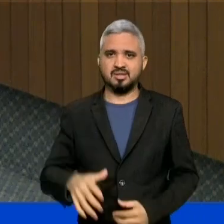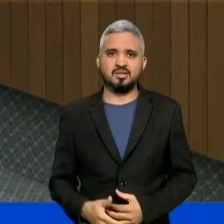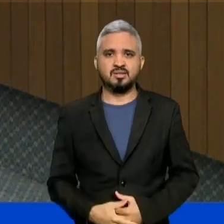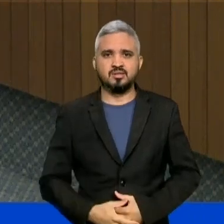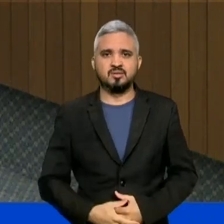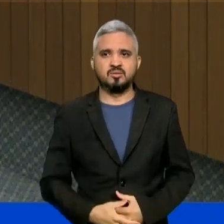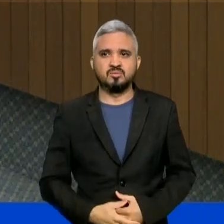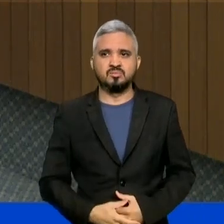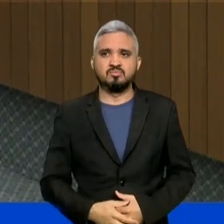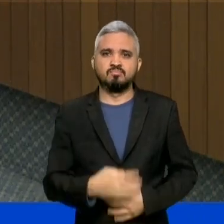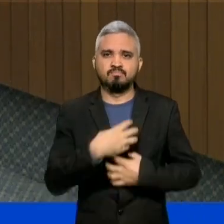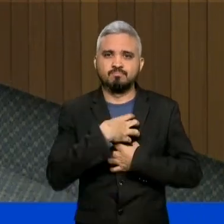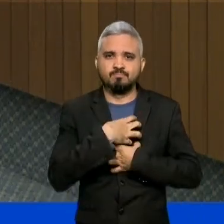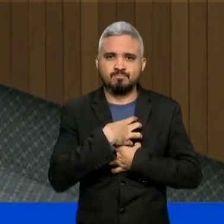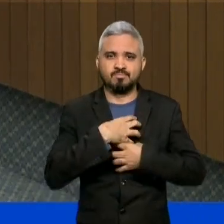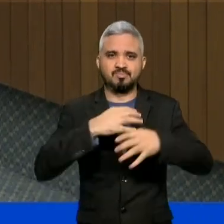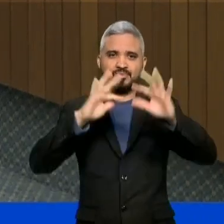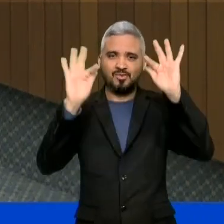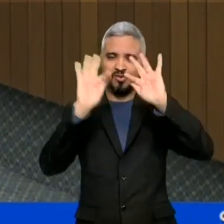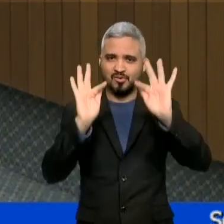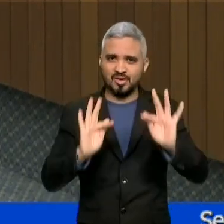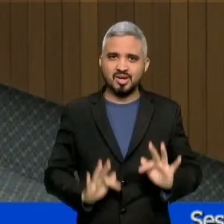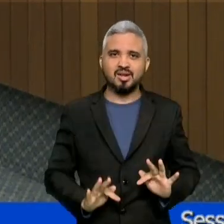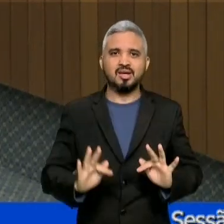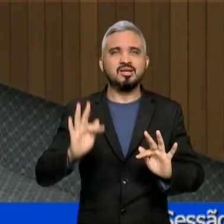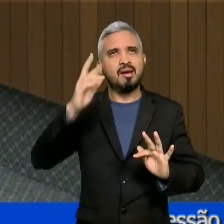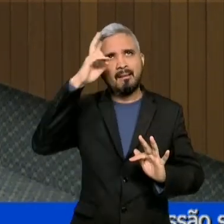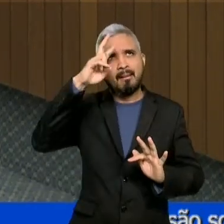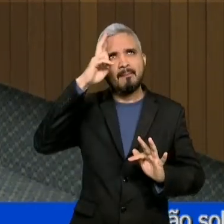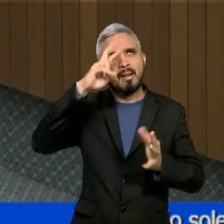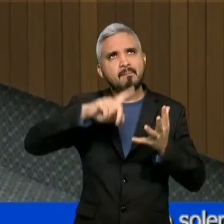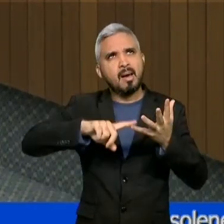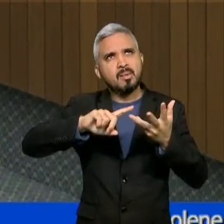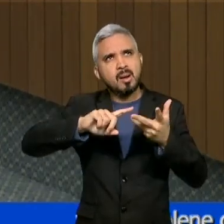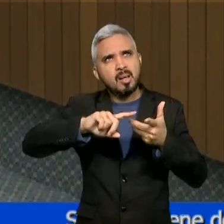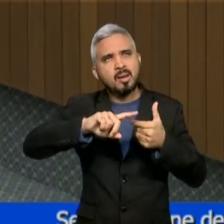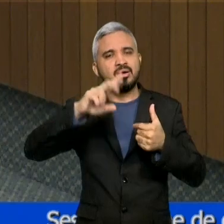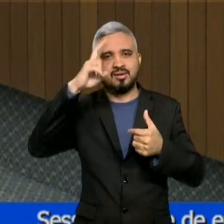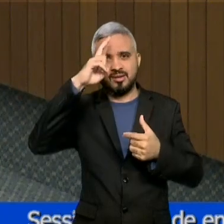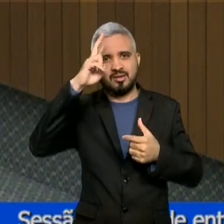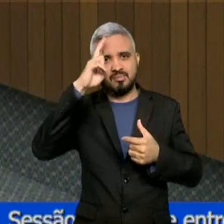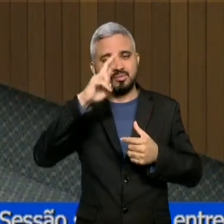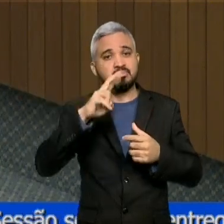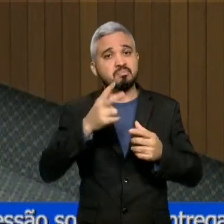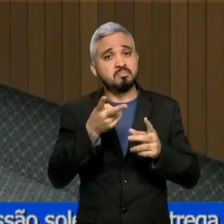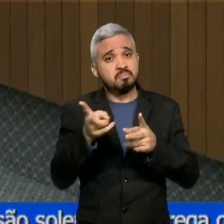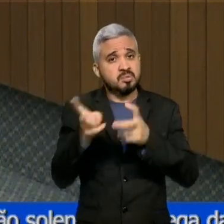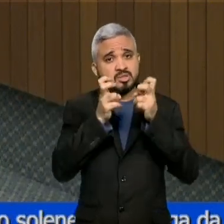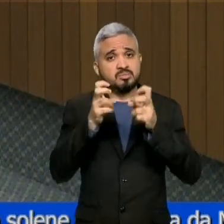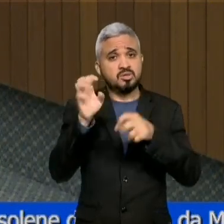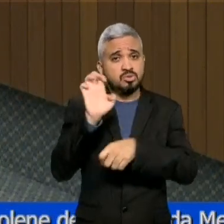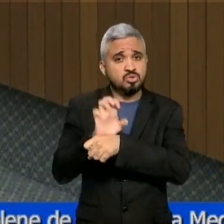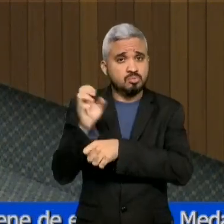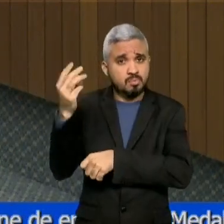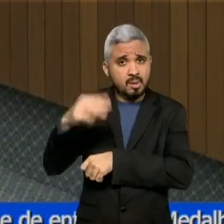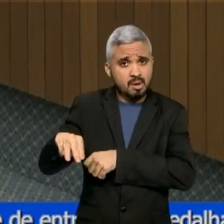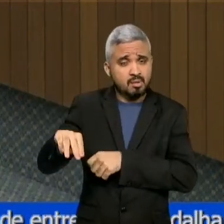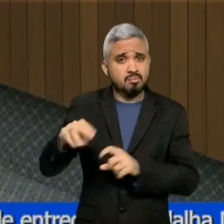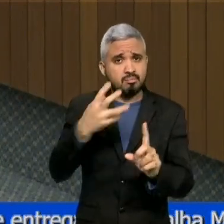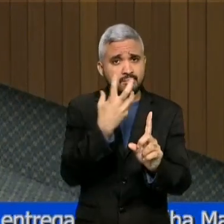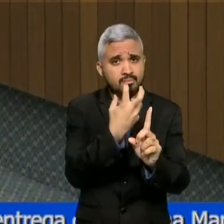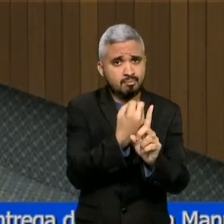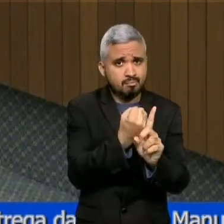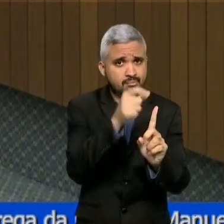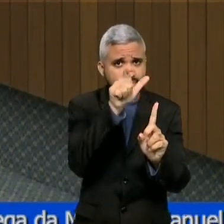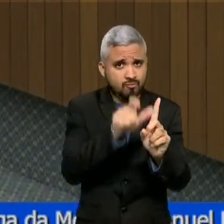verdadeiramente feliz por lembrar dessas histórias e por ver que o Maranhão lhe reconhece, através dos seus representantes públicos